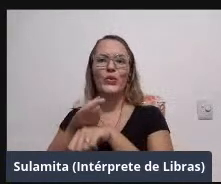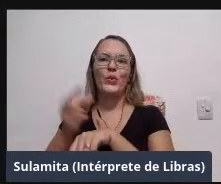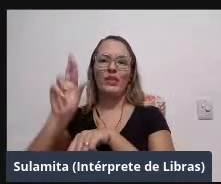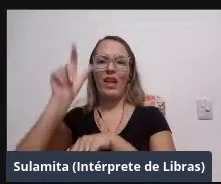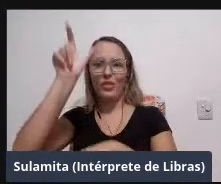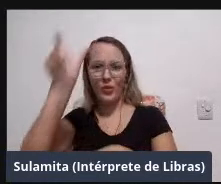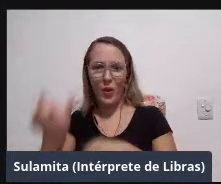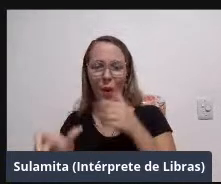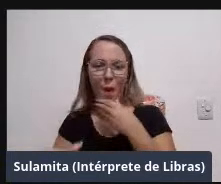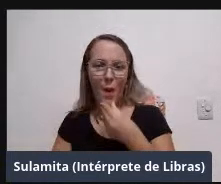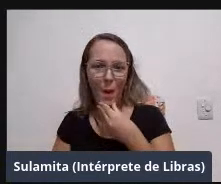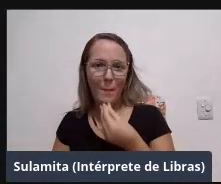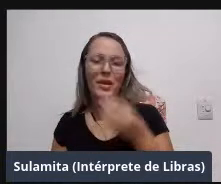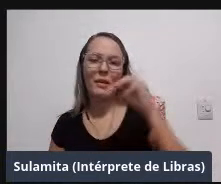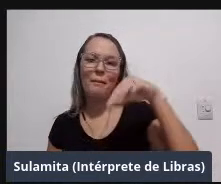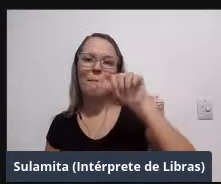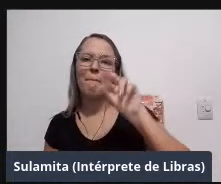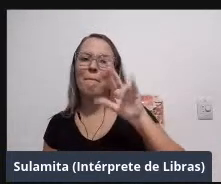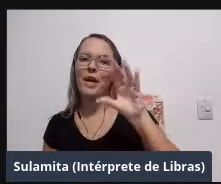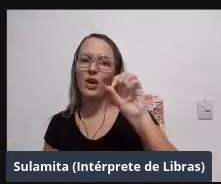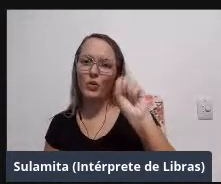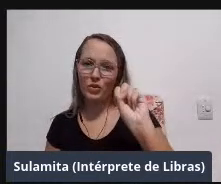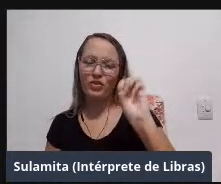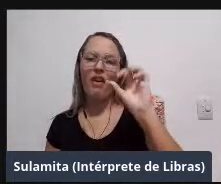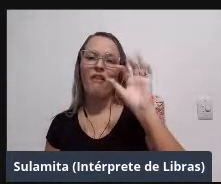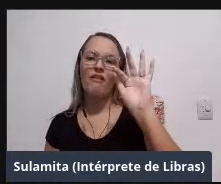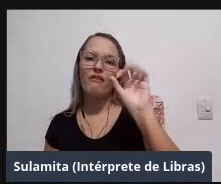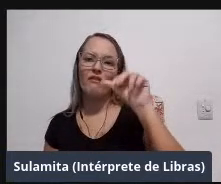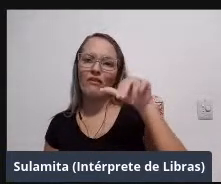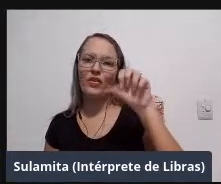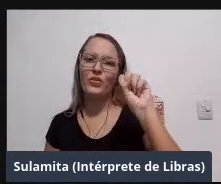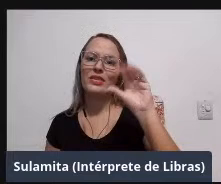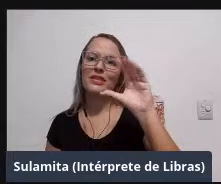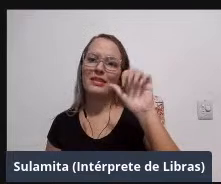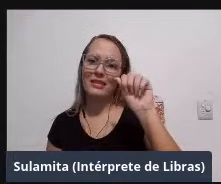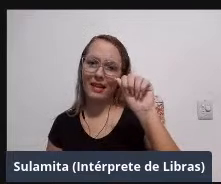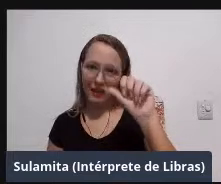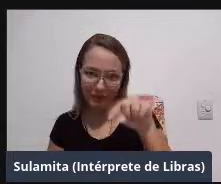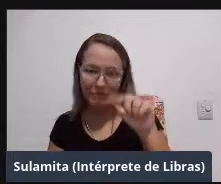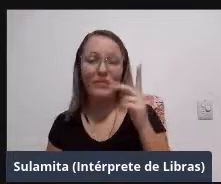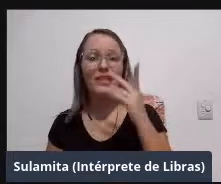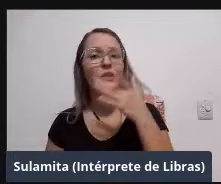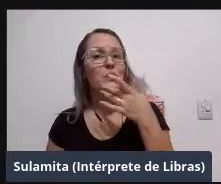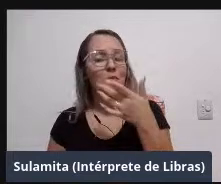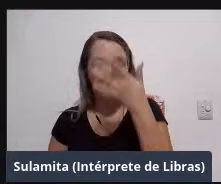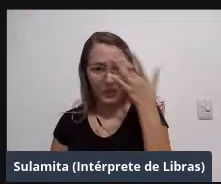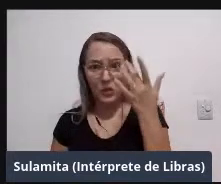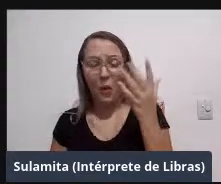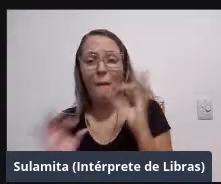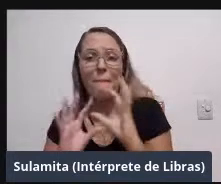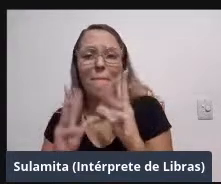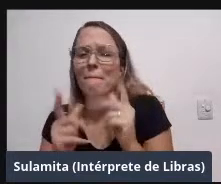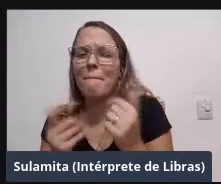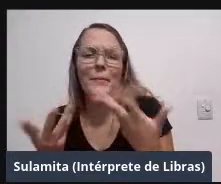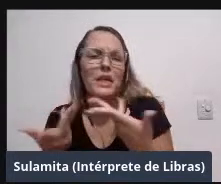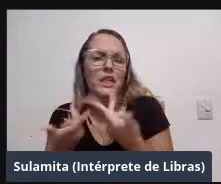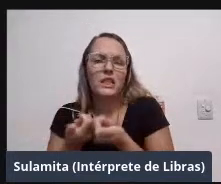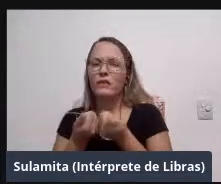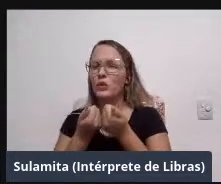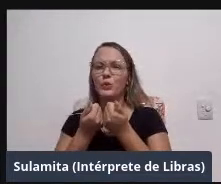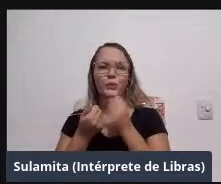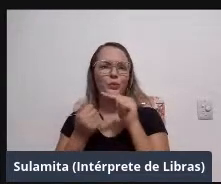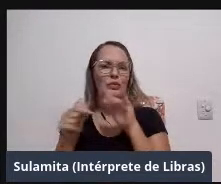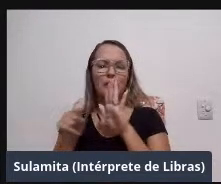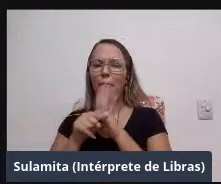principal referência lá do mestrado, que fez na UFMG com a Cynthia Greve. Ele tinha feito doutorado com a Marta e ela, não só